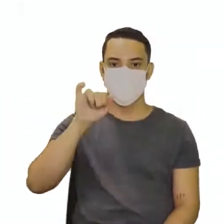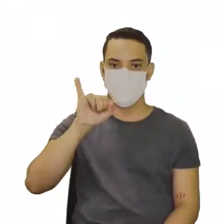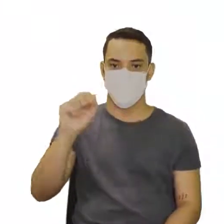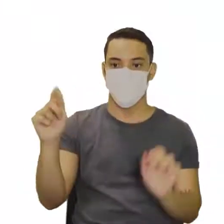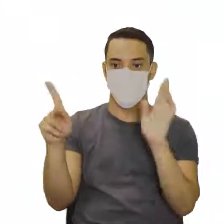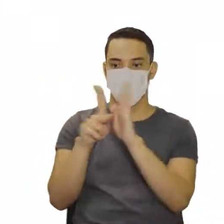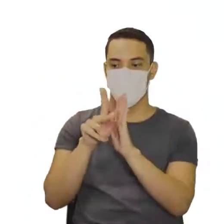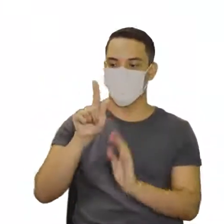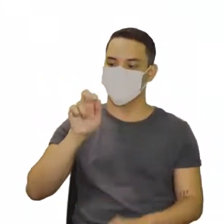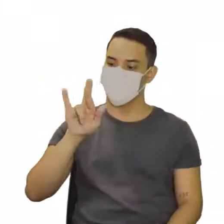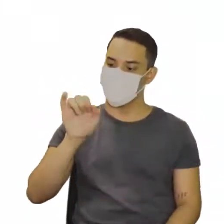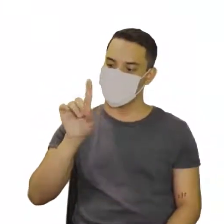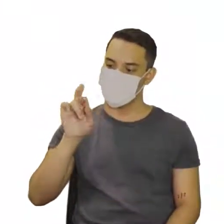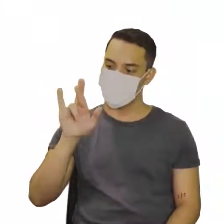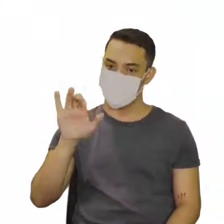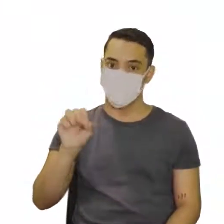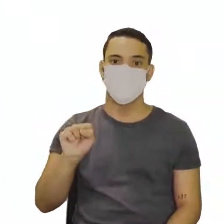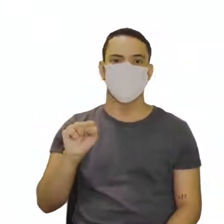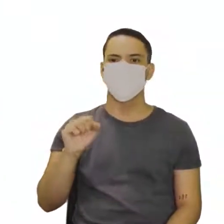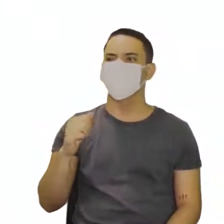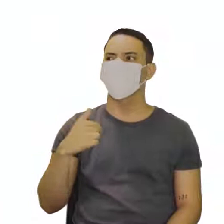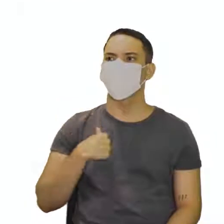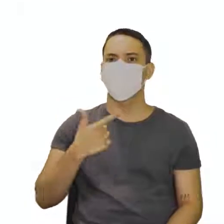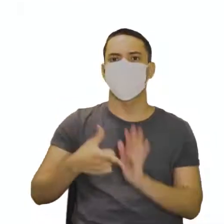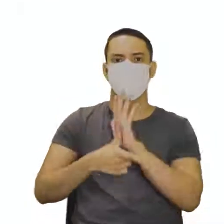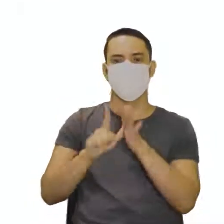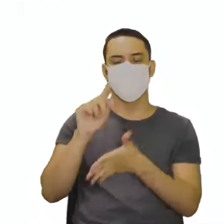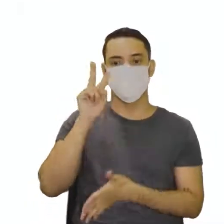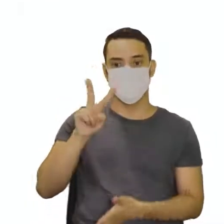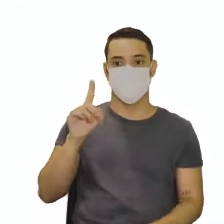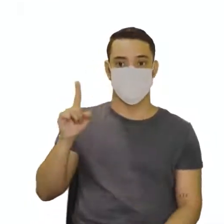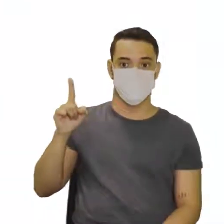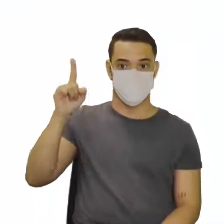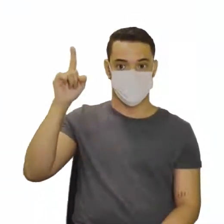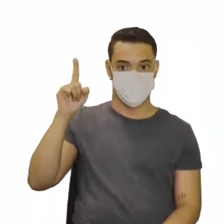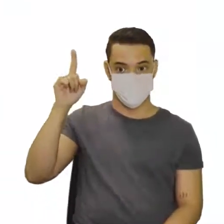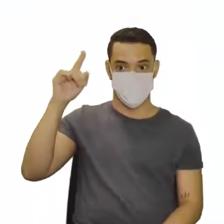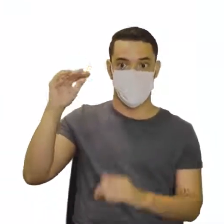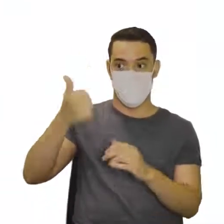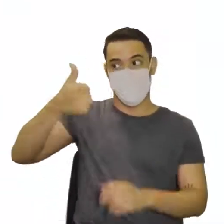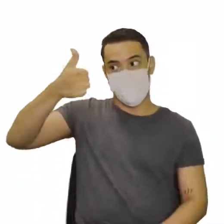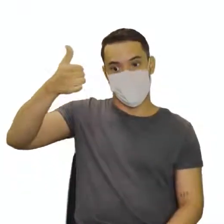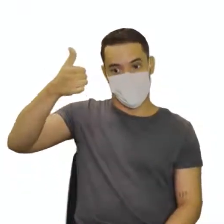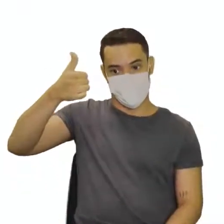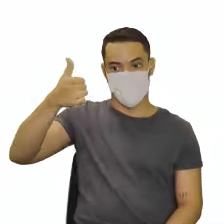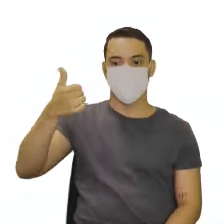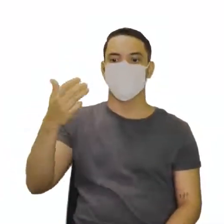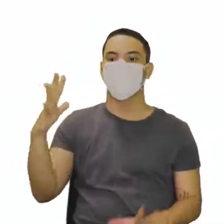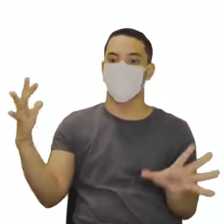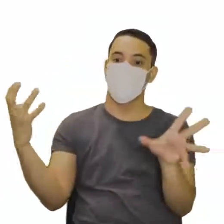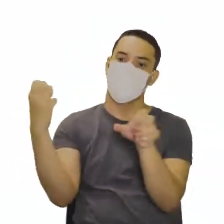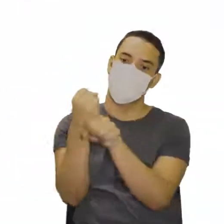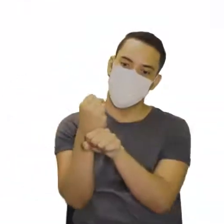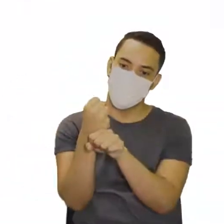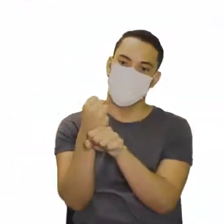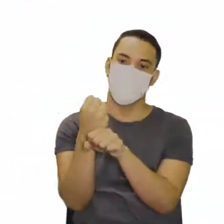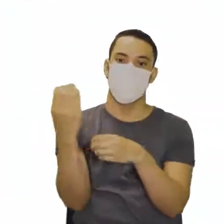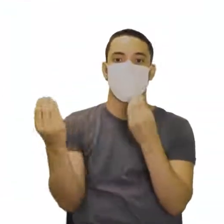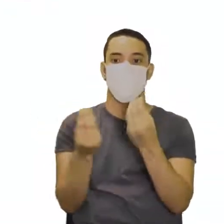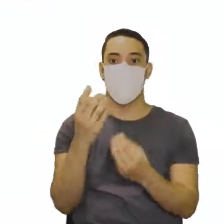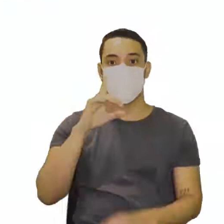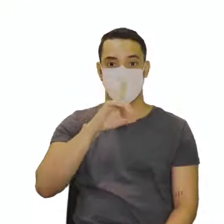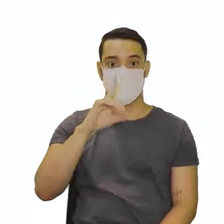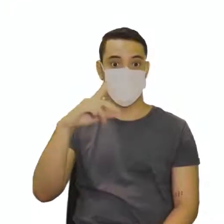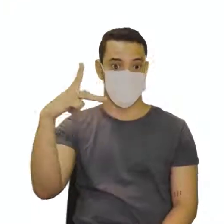do gerador. O gerador, como nós vimos, é esse aqui. Então, vamos calcular a DDP